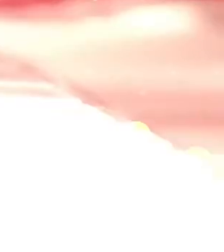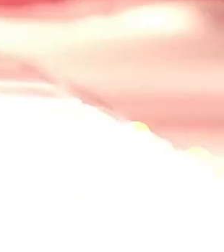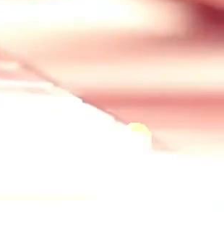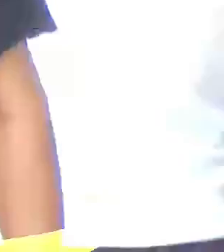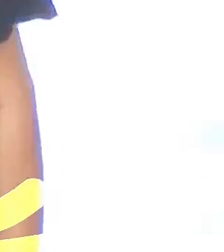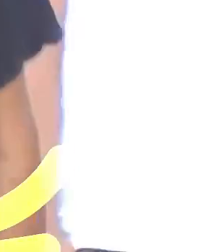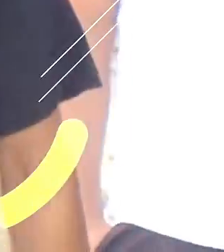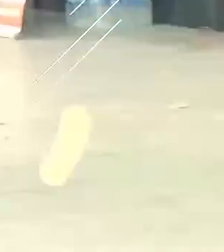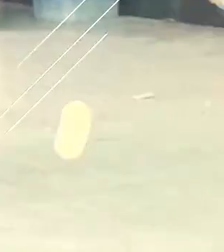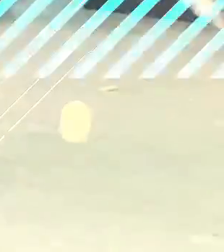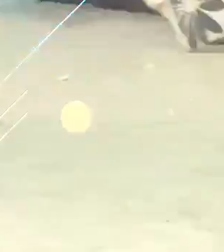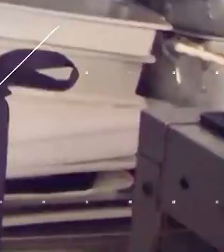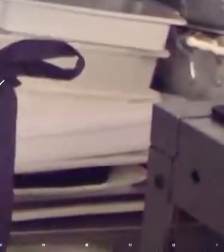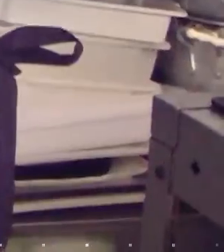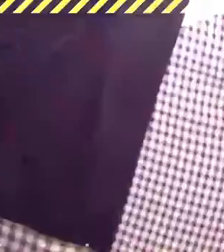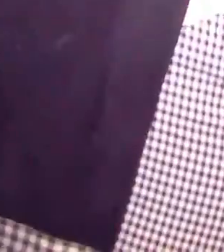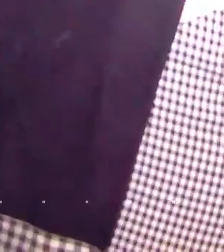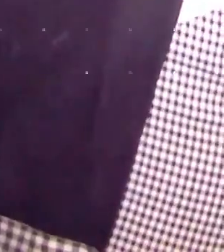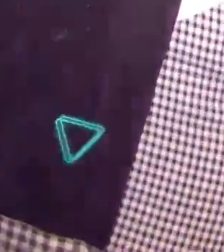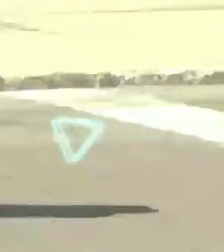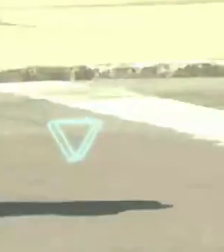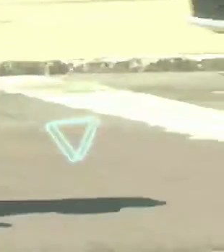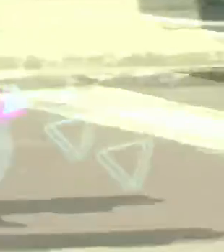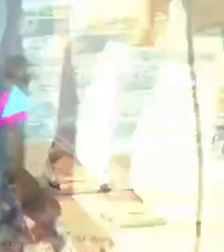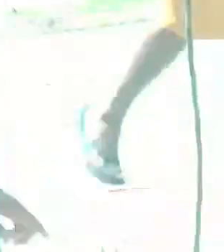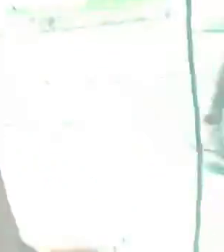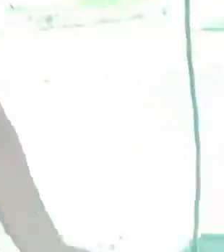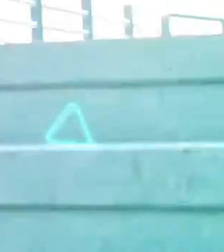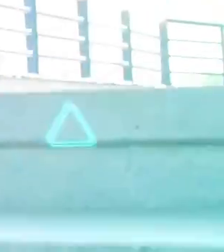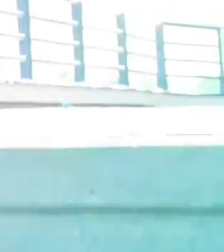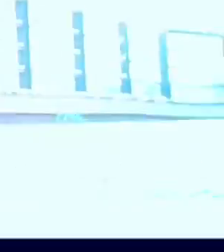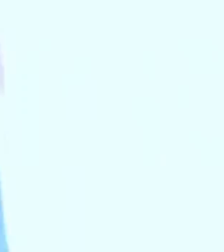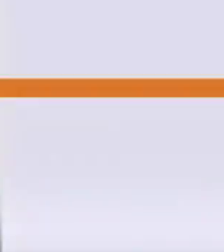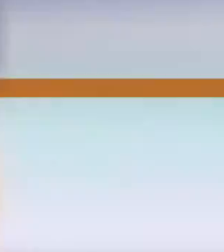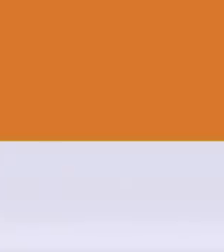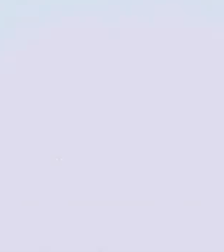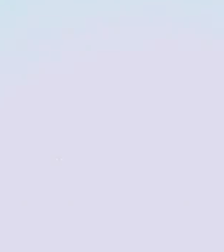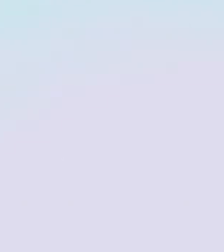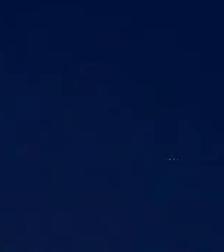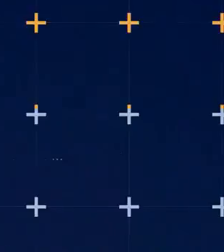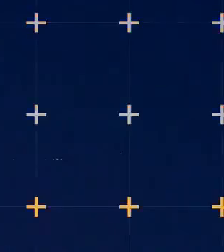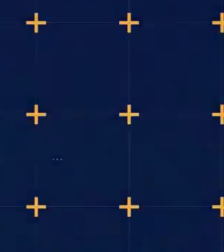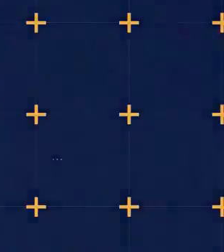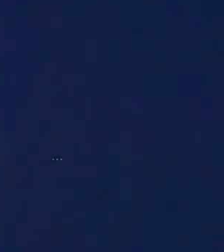E aí E aí E